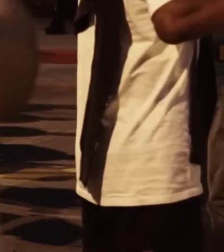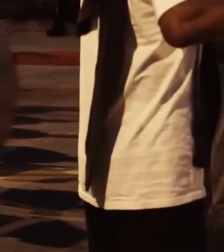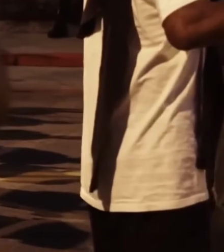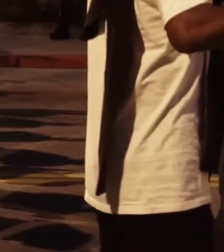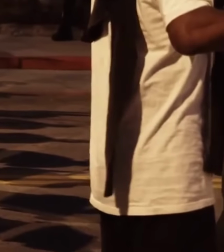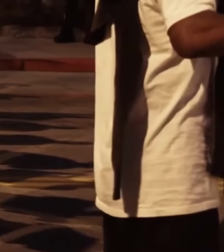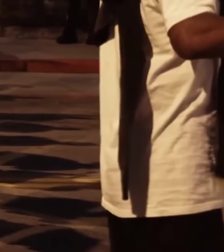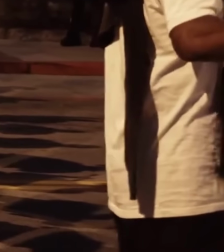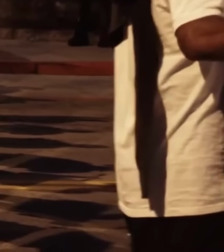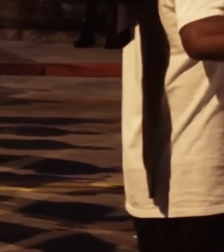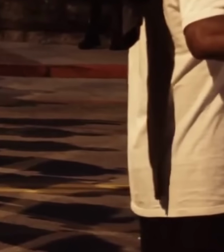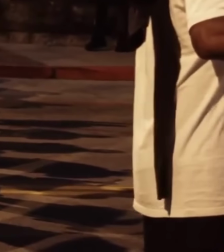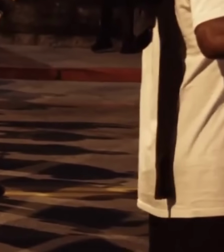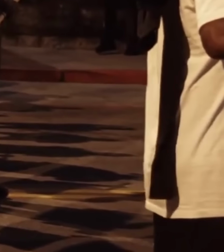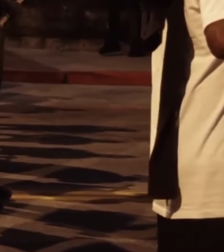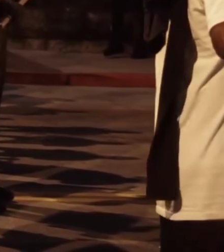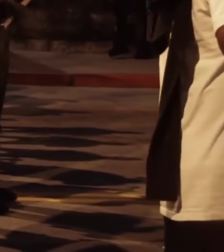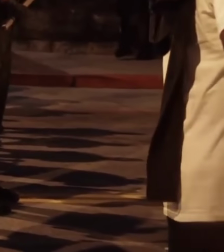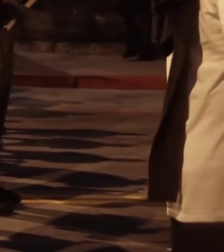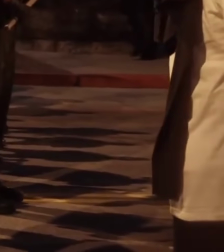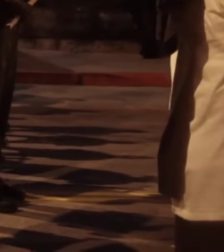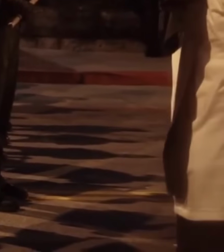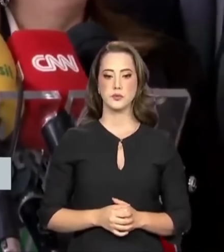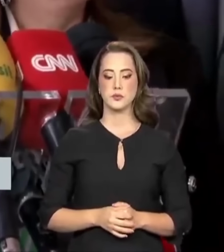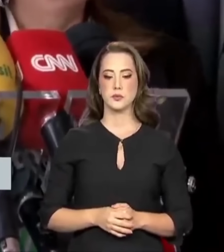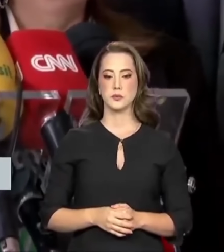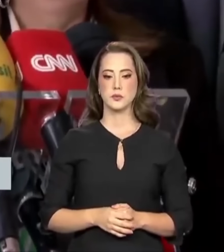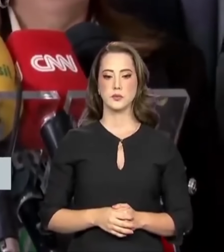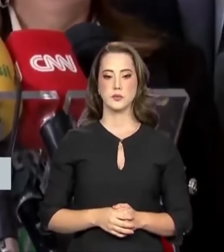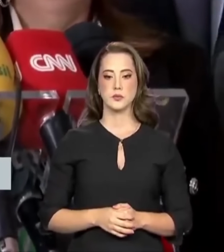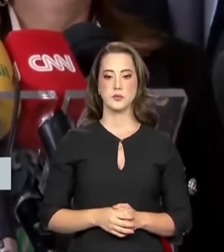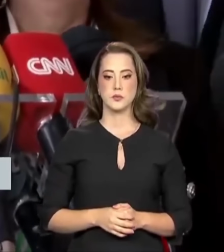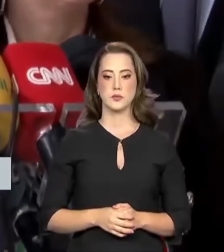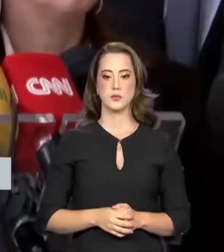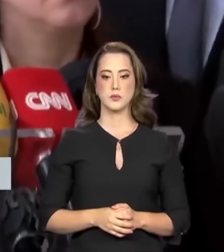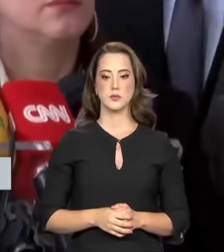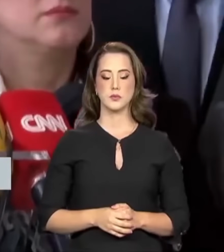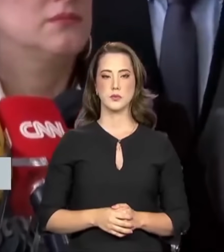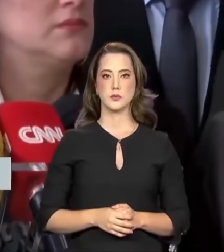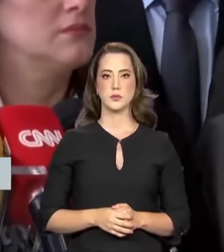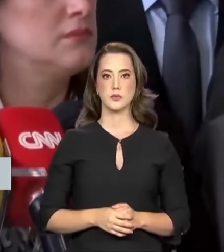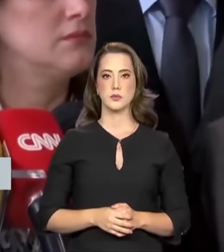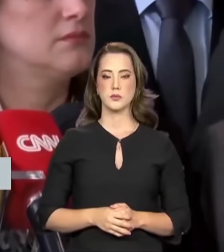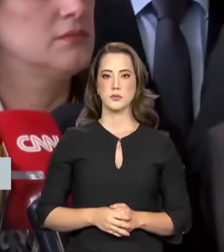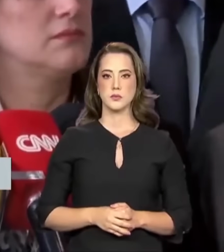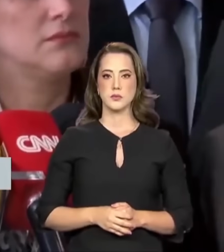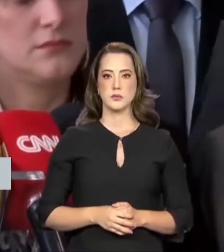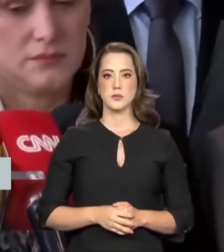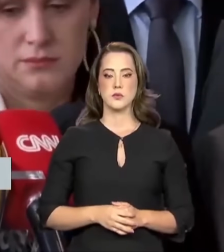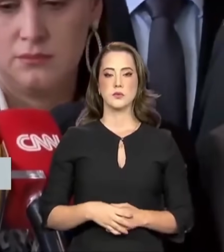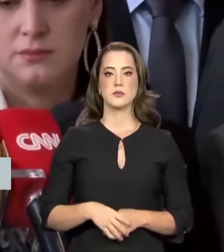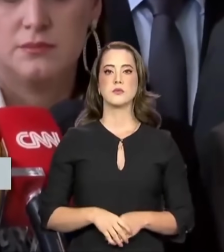eh A grande questão é essa graças à idolatria política as pessoas não conseguem enxergar né quando os seus próprios candidatos estão